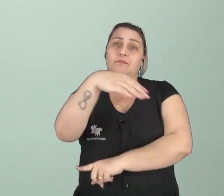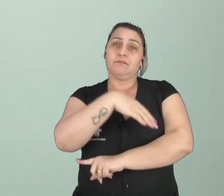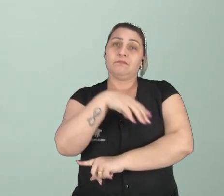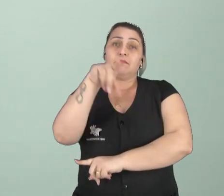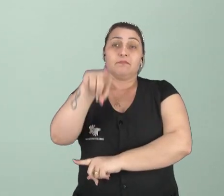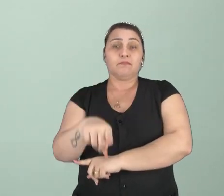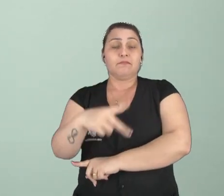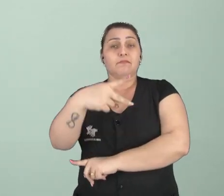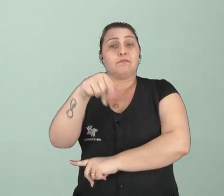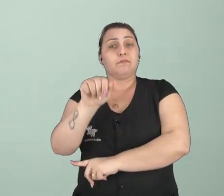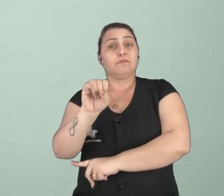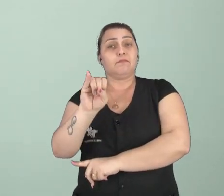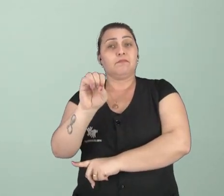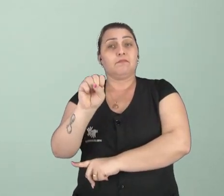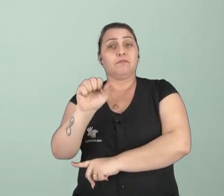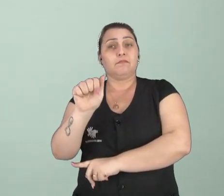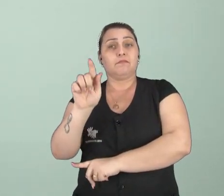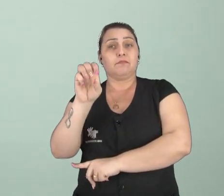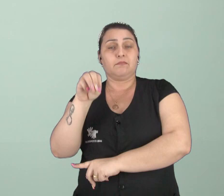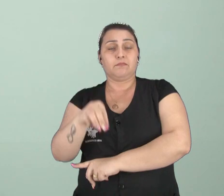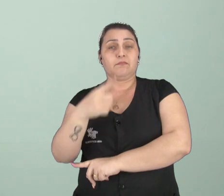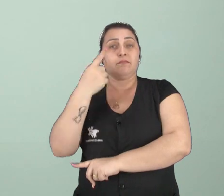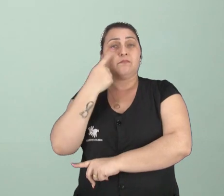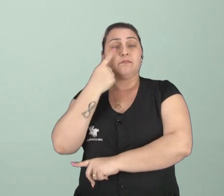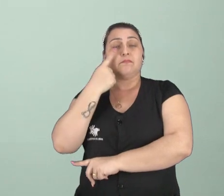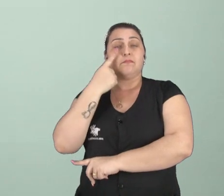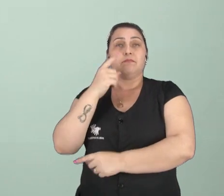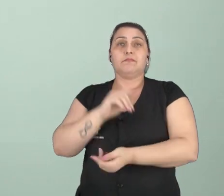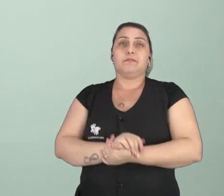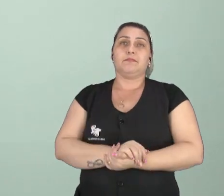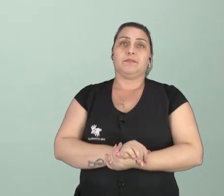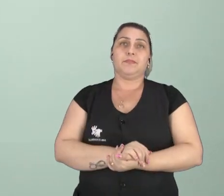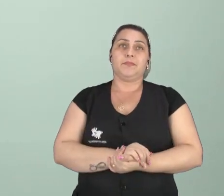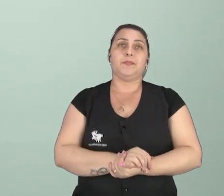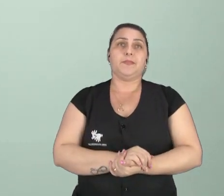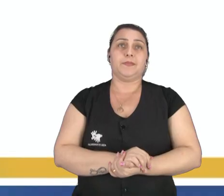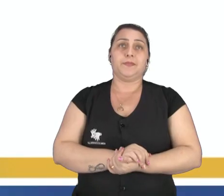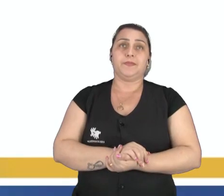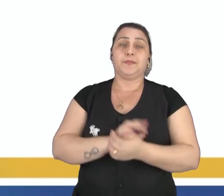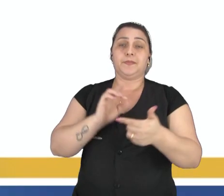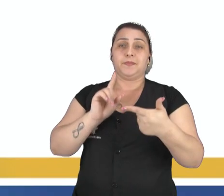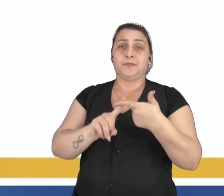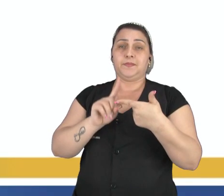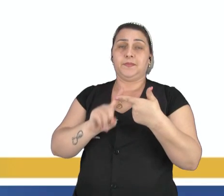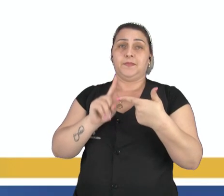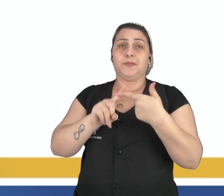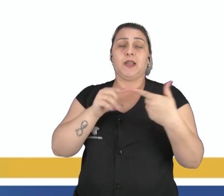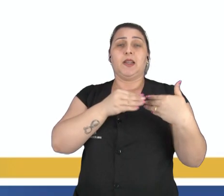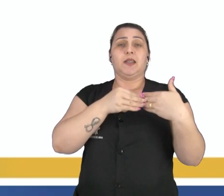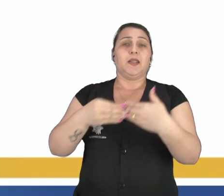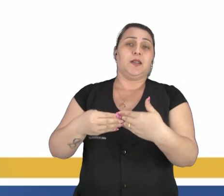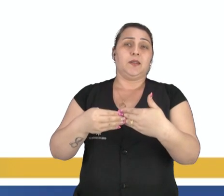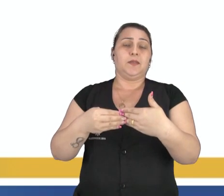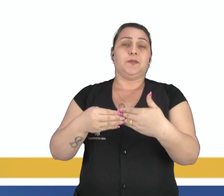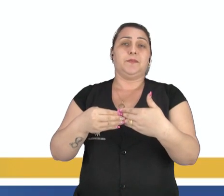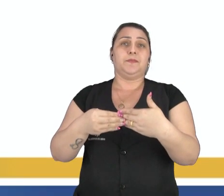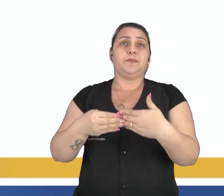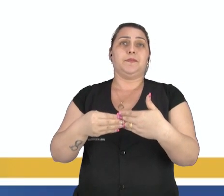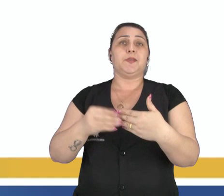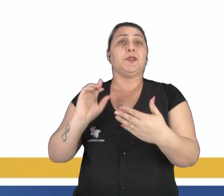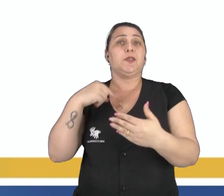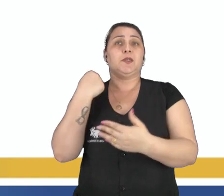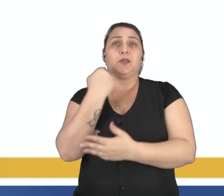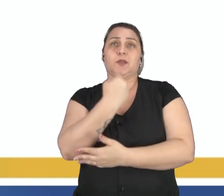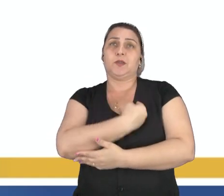uma paisagem, certo? A gente pode ver aí que essa segunda imagem ela tá retratando uma paisagem que